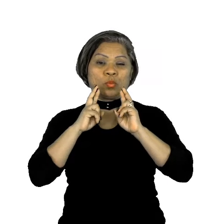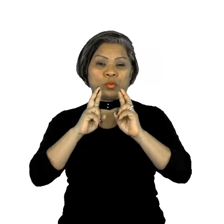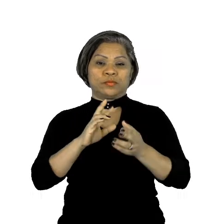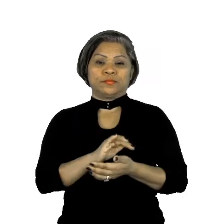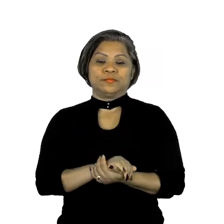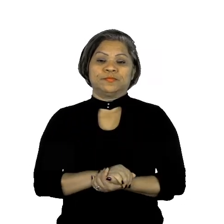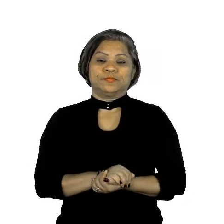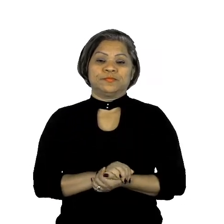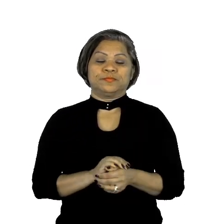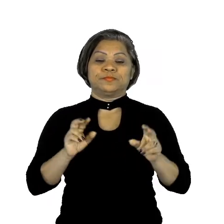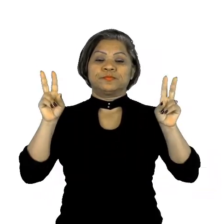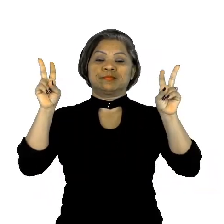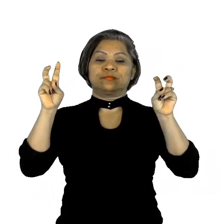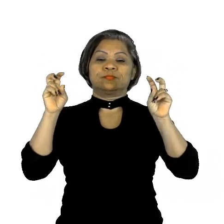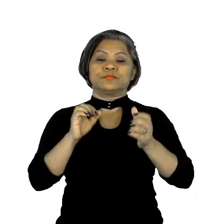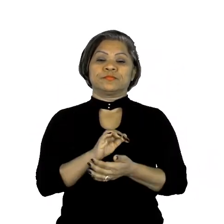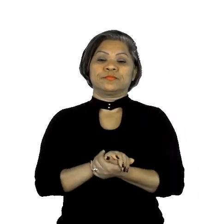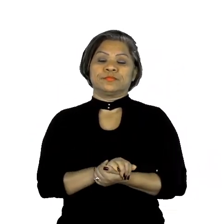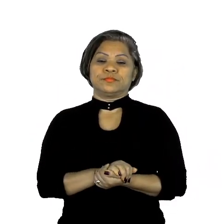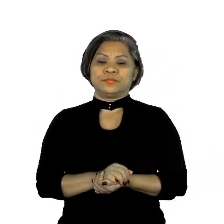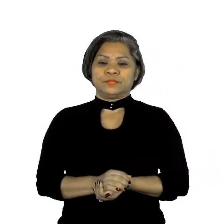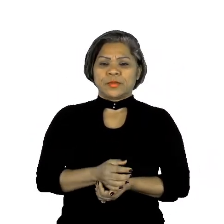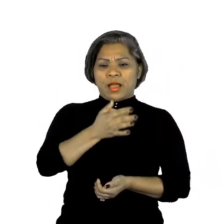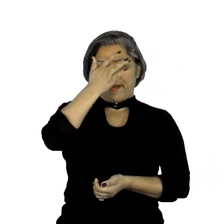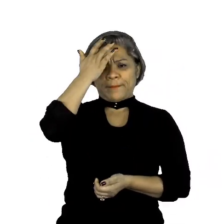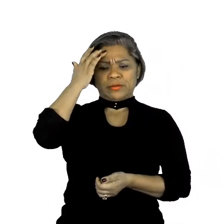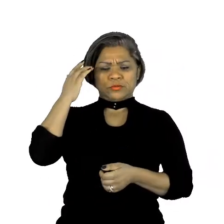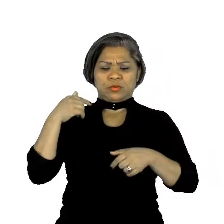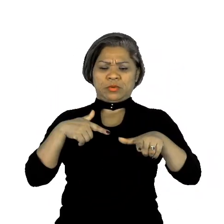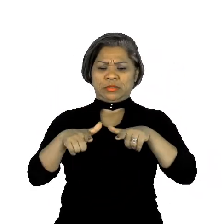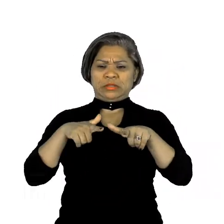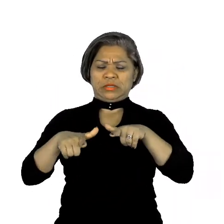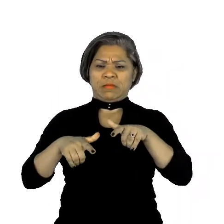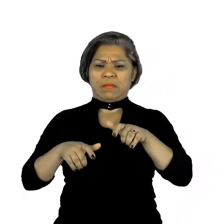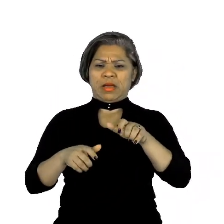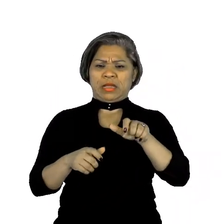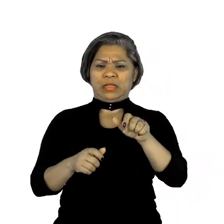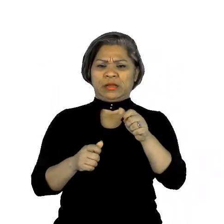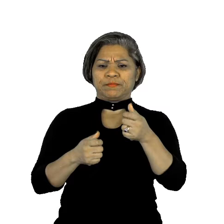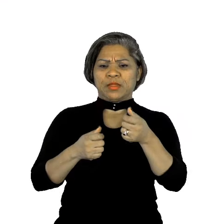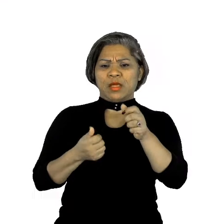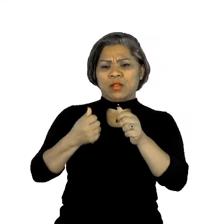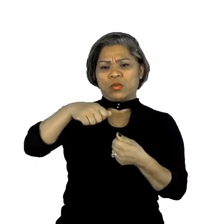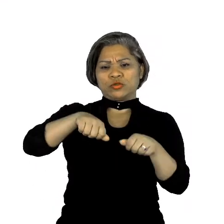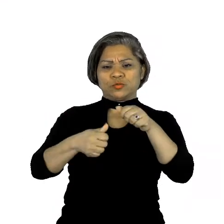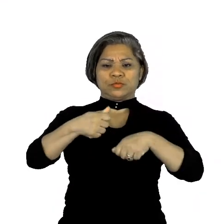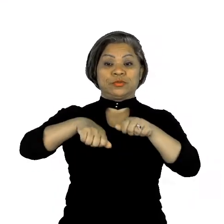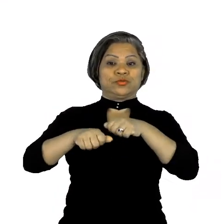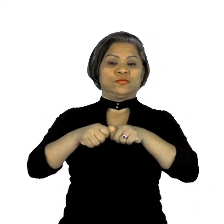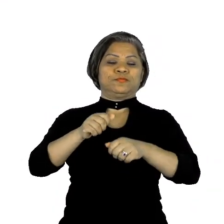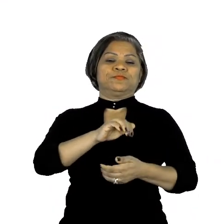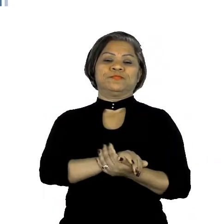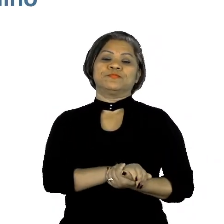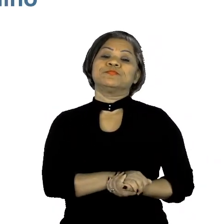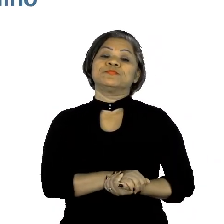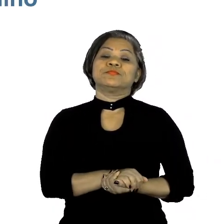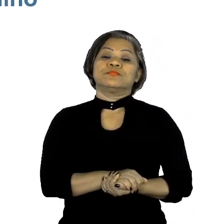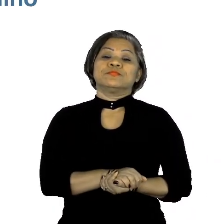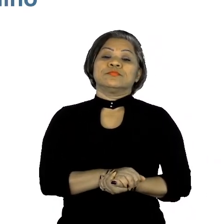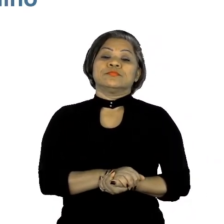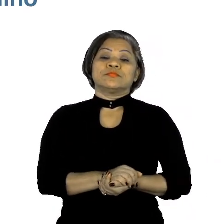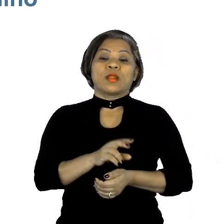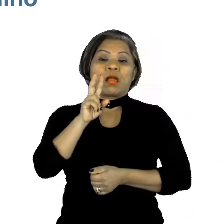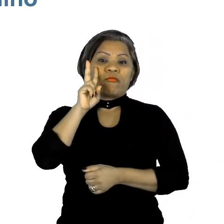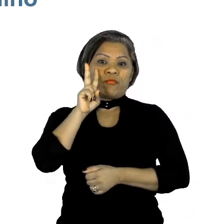aí. O assistente administrativo Antônio Ferreira. Só esse trechinho aí. Vocês vão ver aí destacado